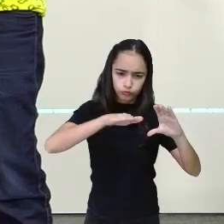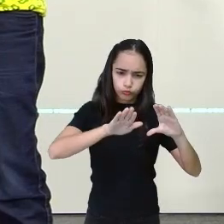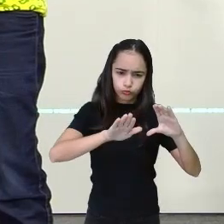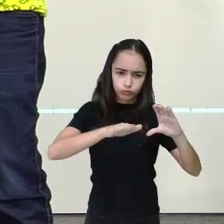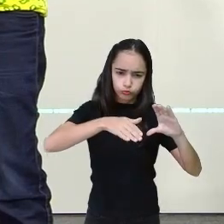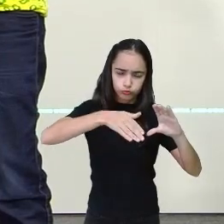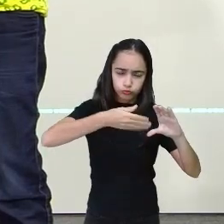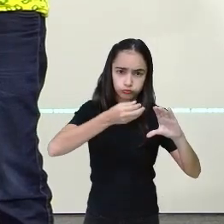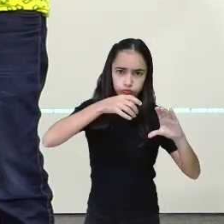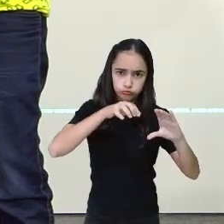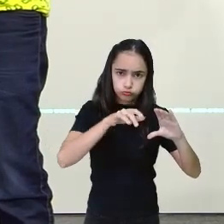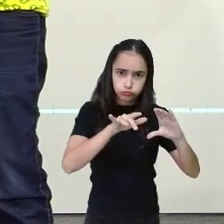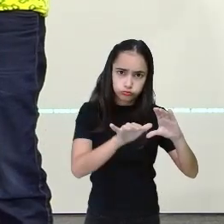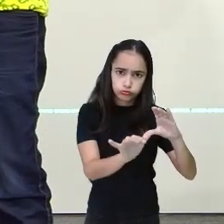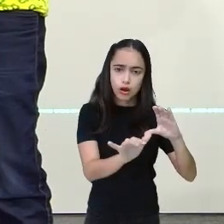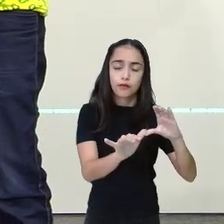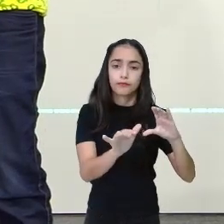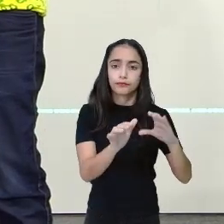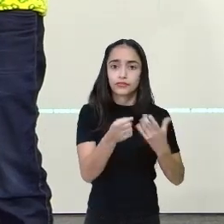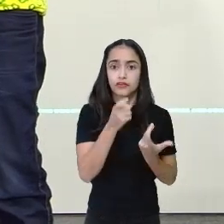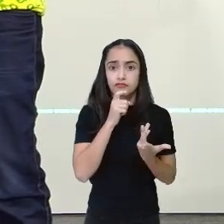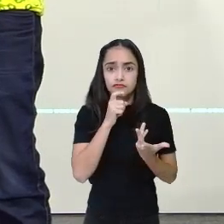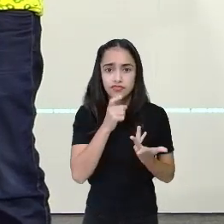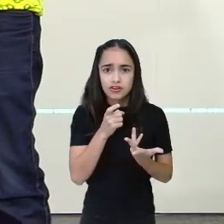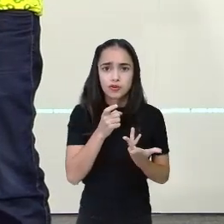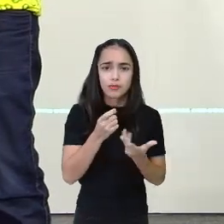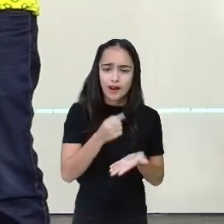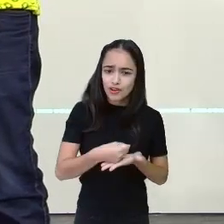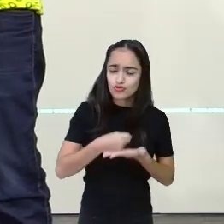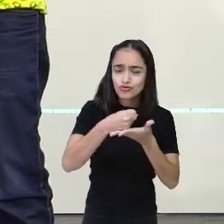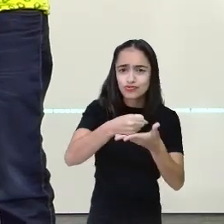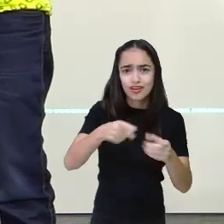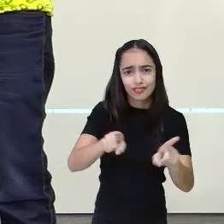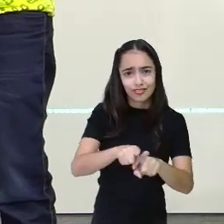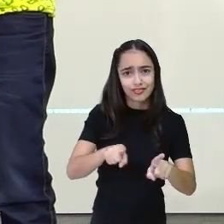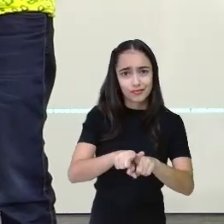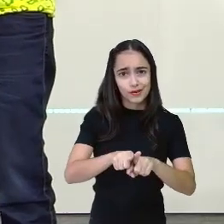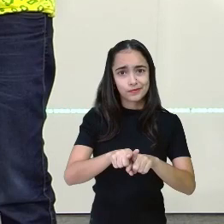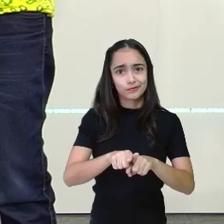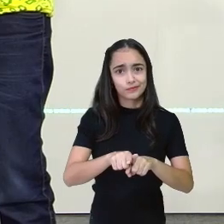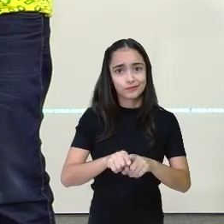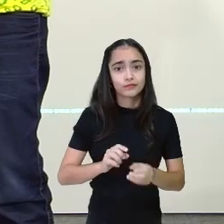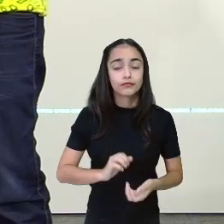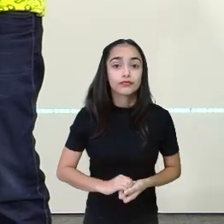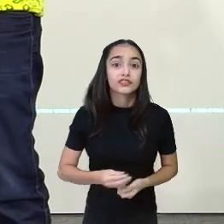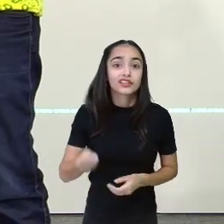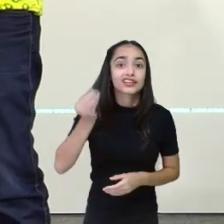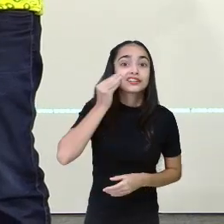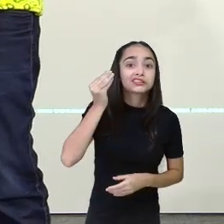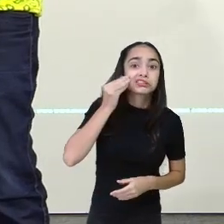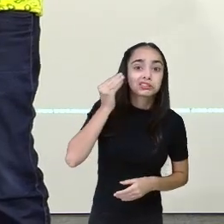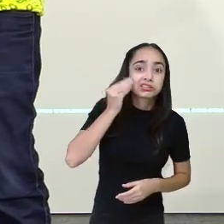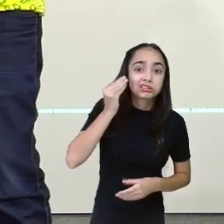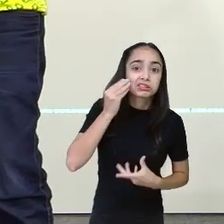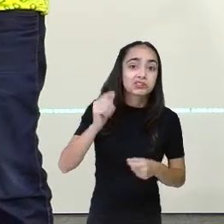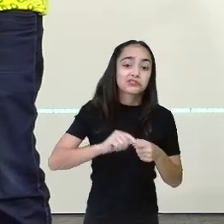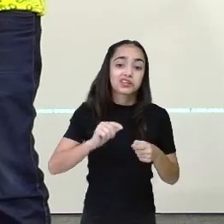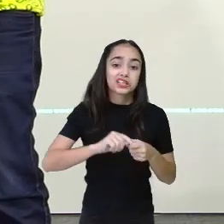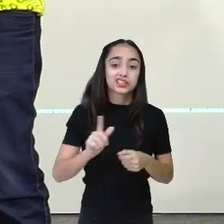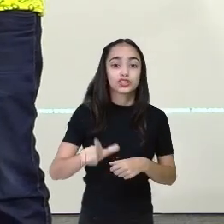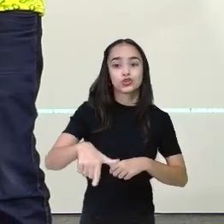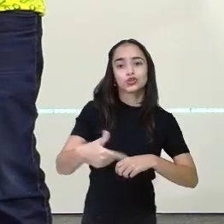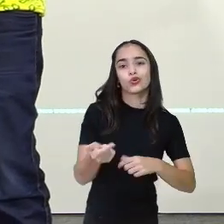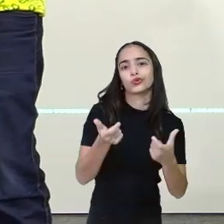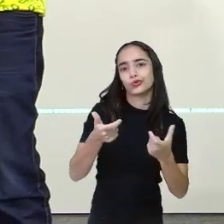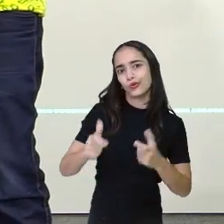a Arábia Saudita também está entrando no ramo para ver se consegue fazer as próximas Copas lá. Mas até a FIFA talvez